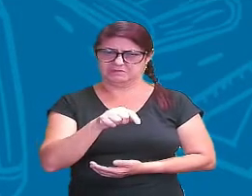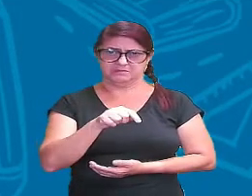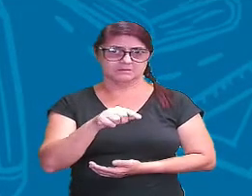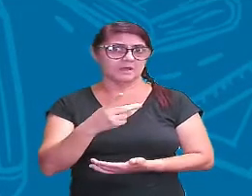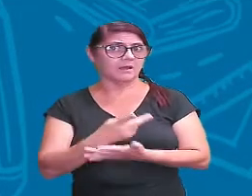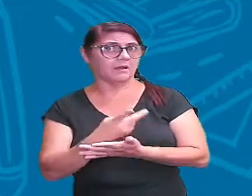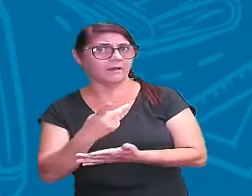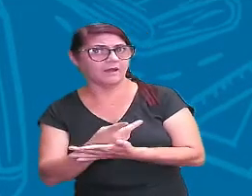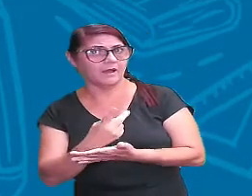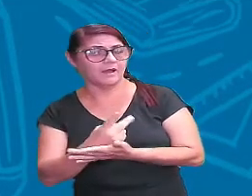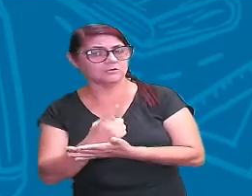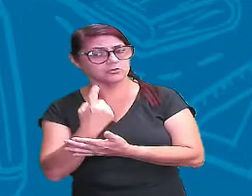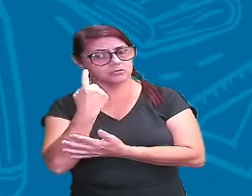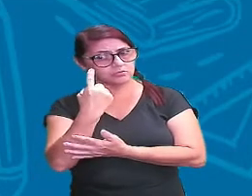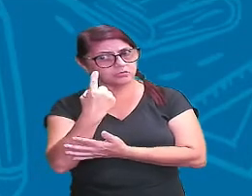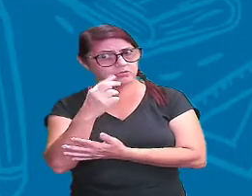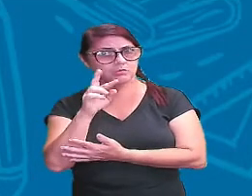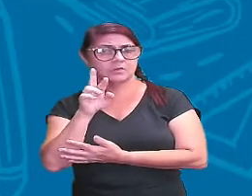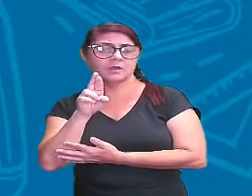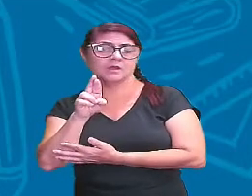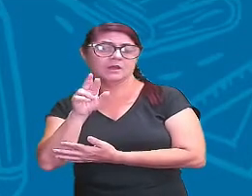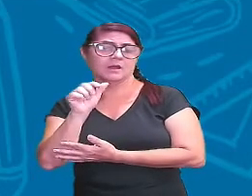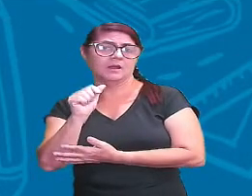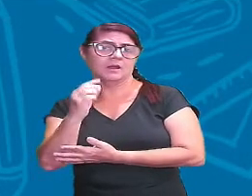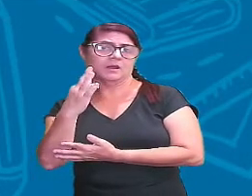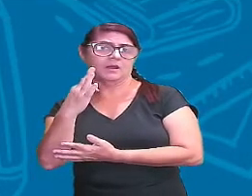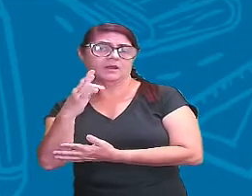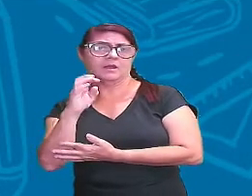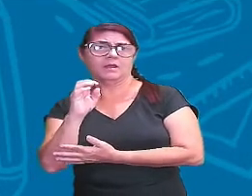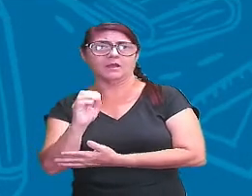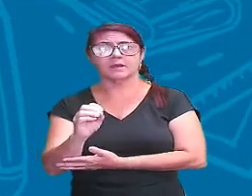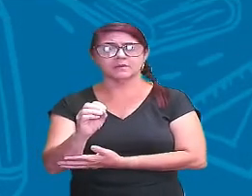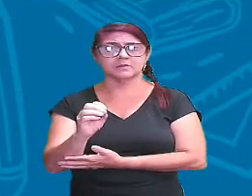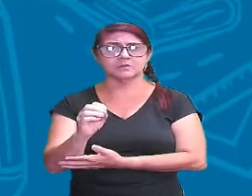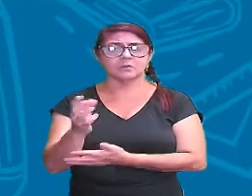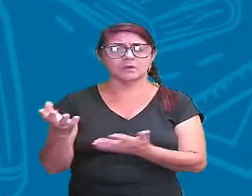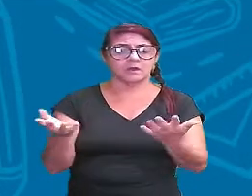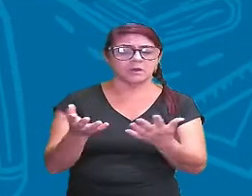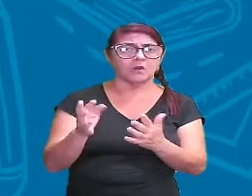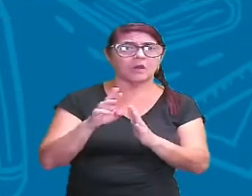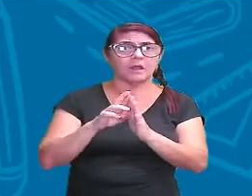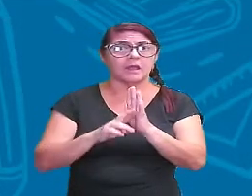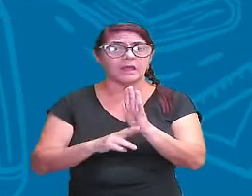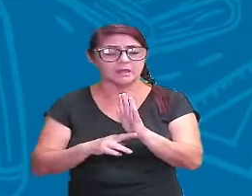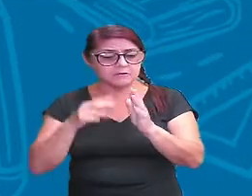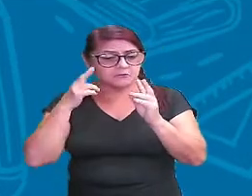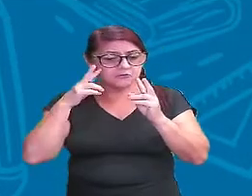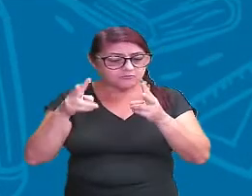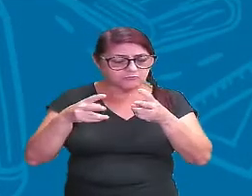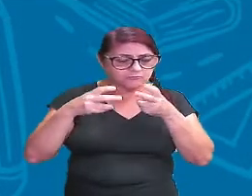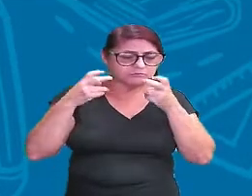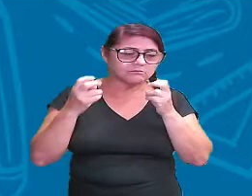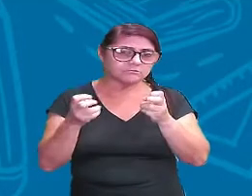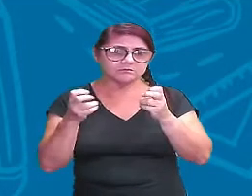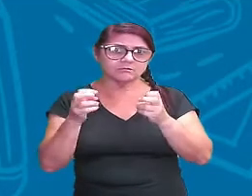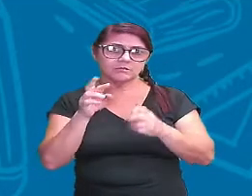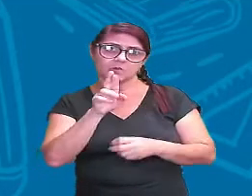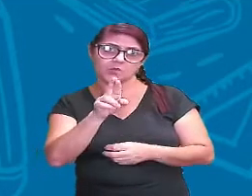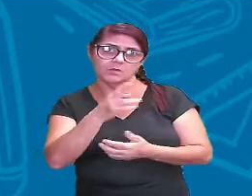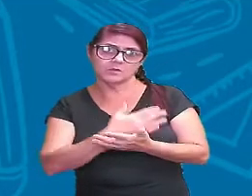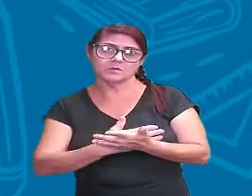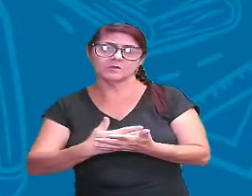Não, não é, gente? Vocês agora, sabendo da regra, viram que para a gente escrever uma palavra que comece com